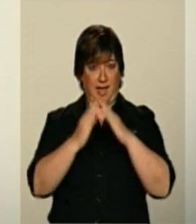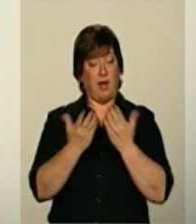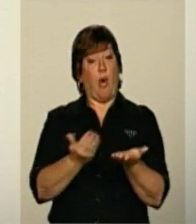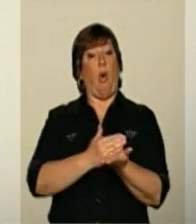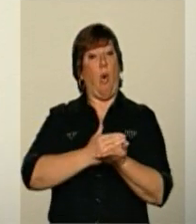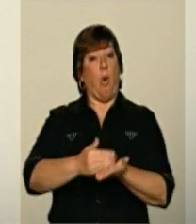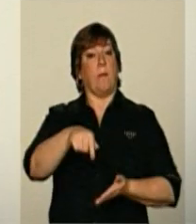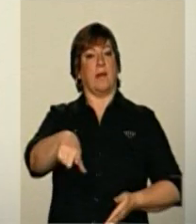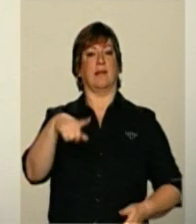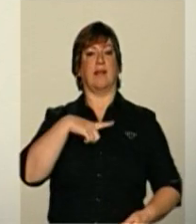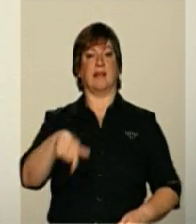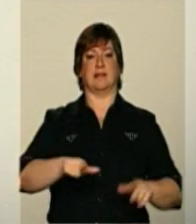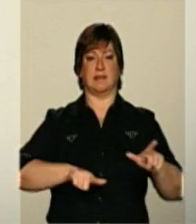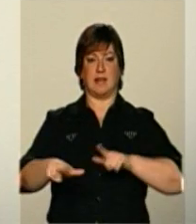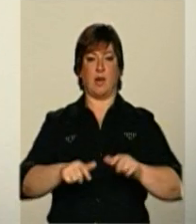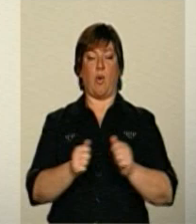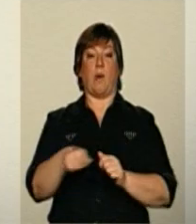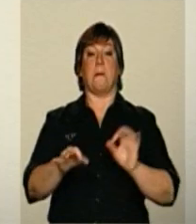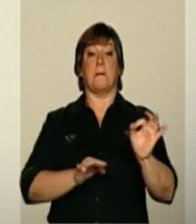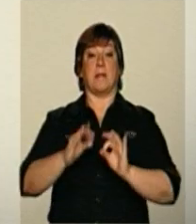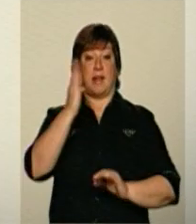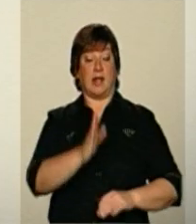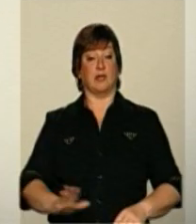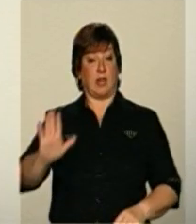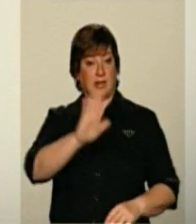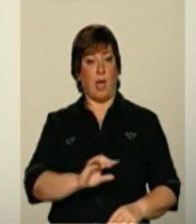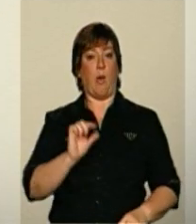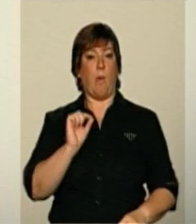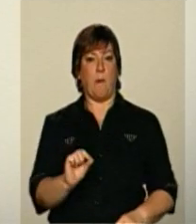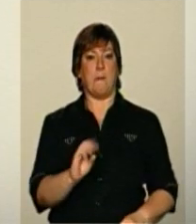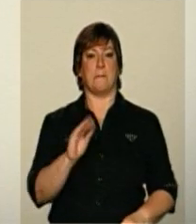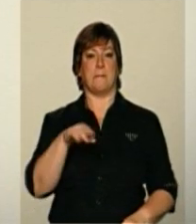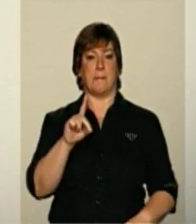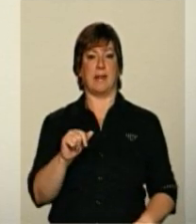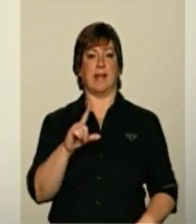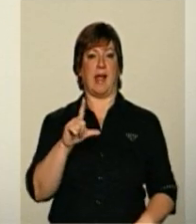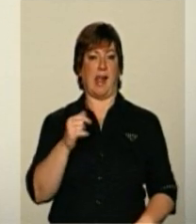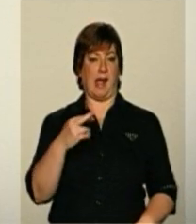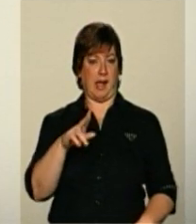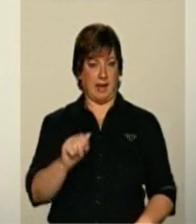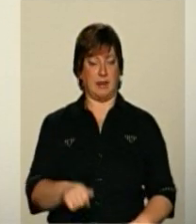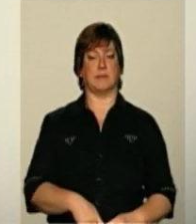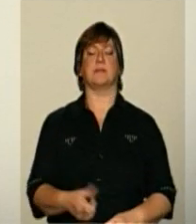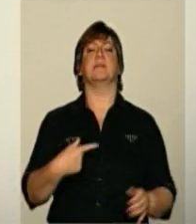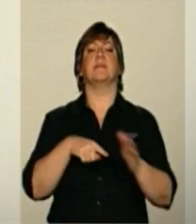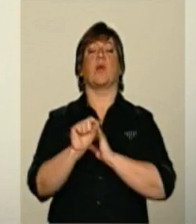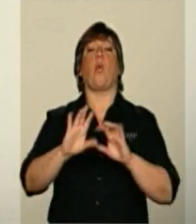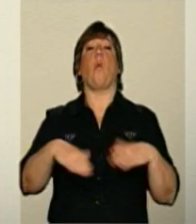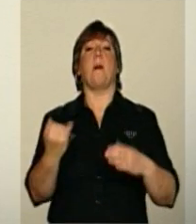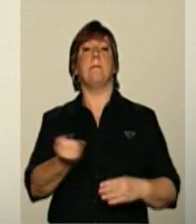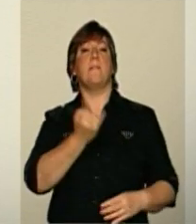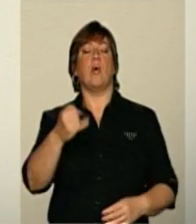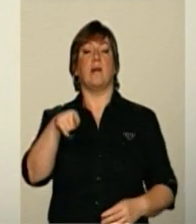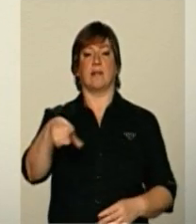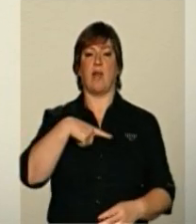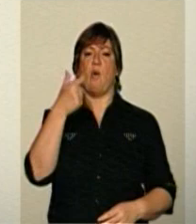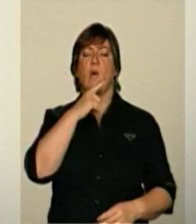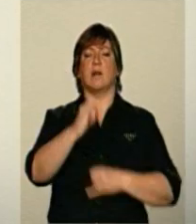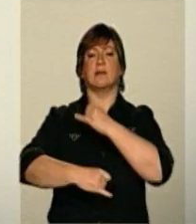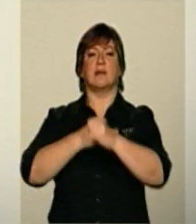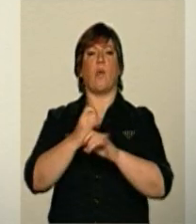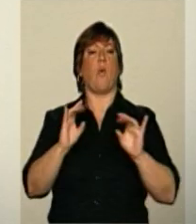com esse serviço com o Plano Nacional de banda larga e qual a importância das pessoas terem acesso a uma internet de qualidade